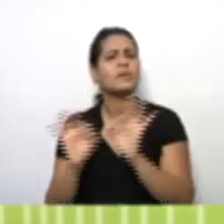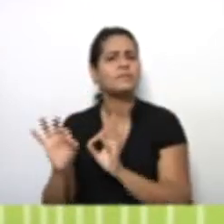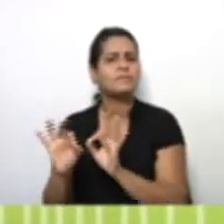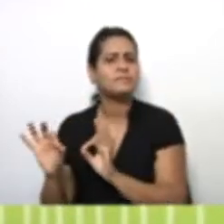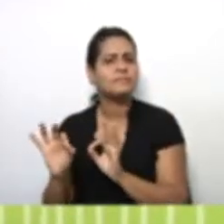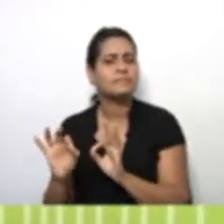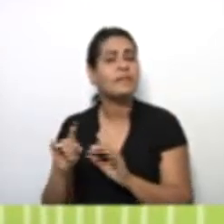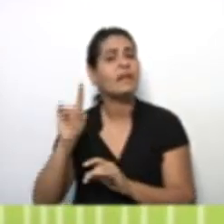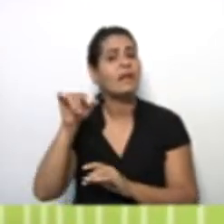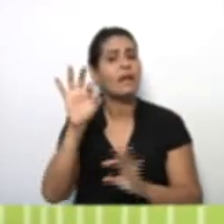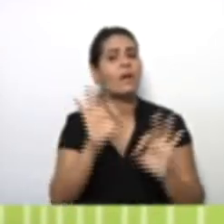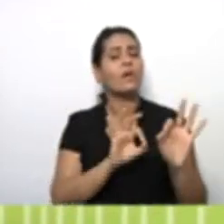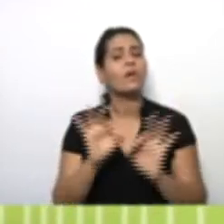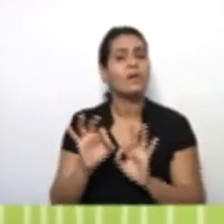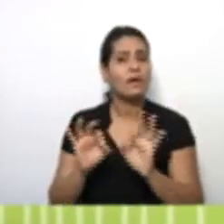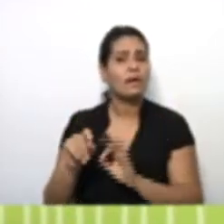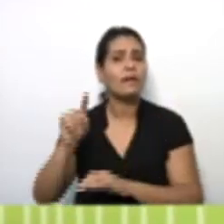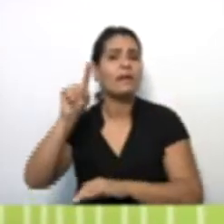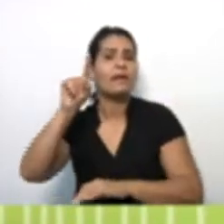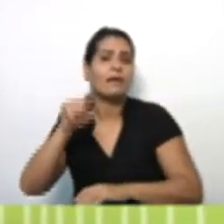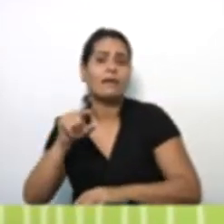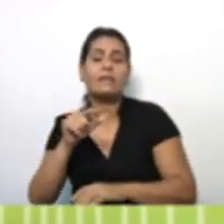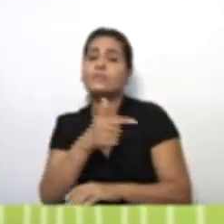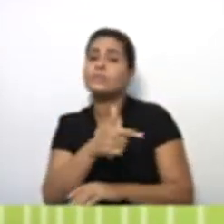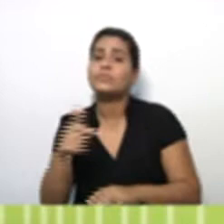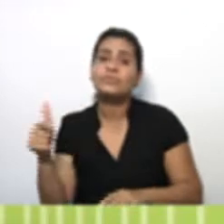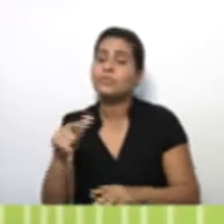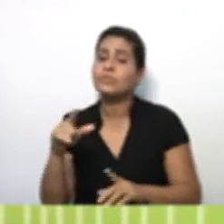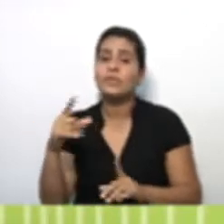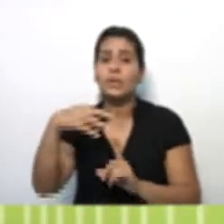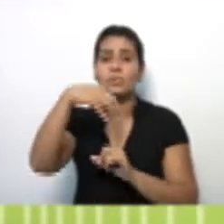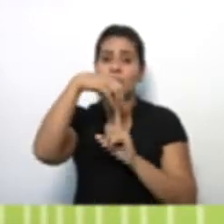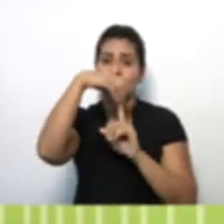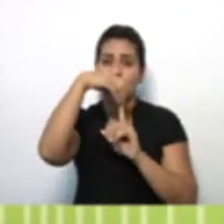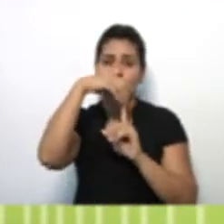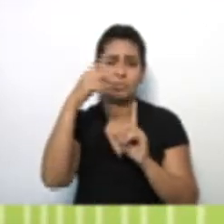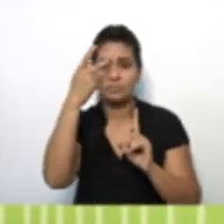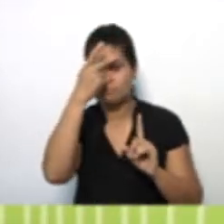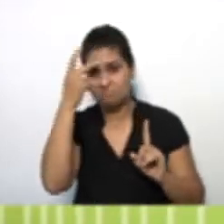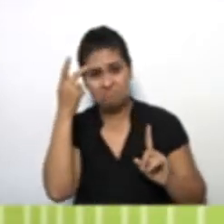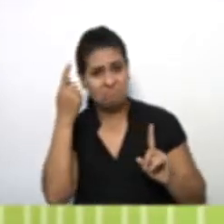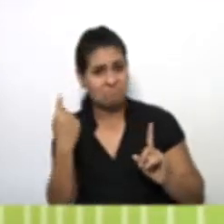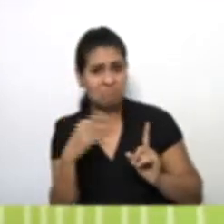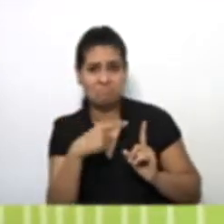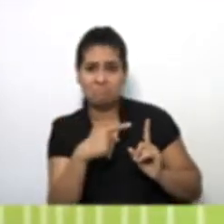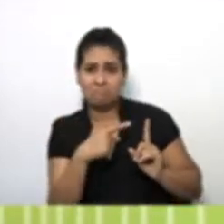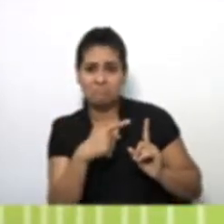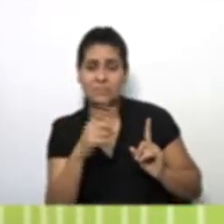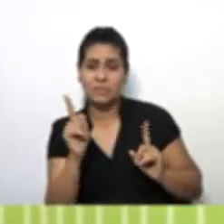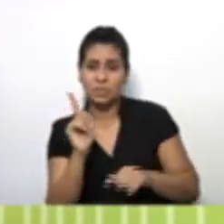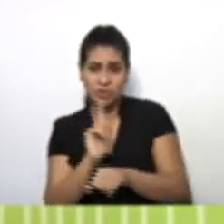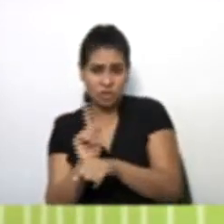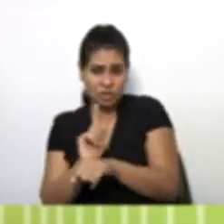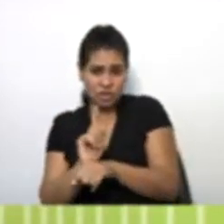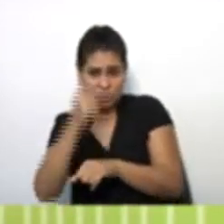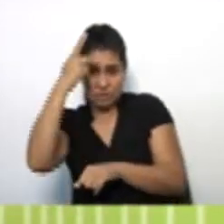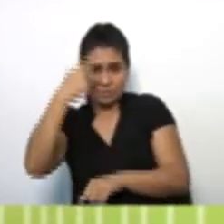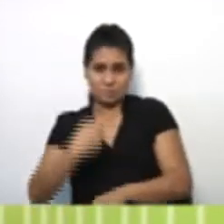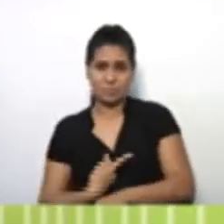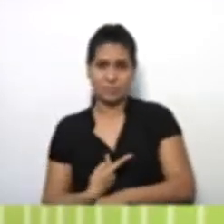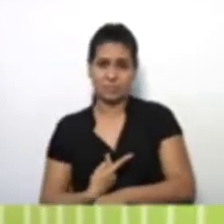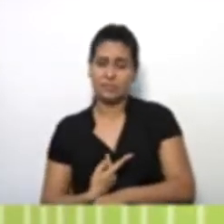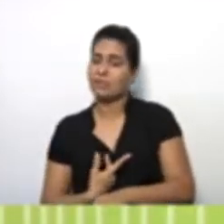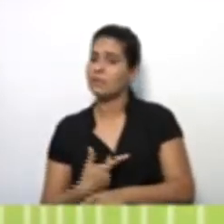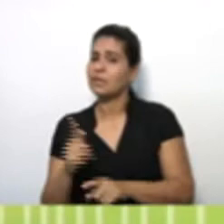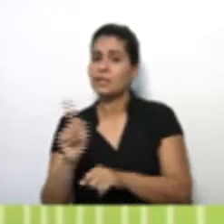organizações. As organizações, elas não existem com uma pessoa só. Não existe uma pessoa, o gerente de si mesmo, tá?